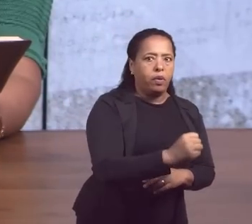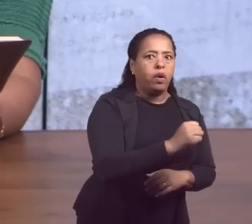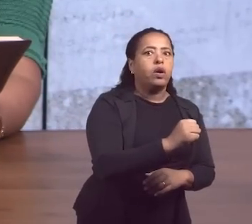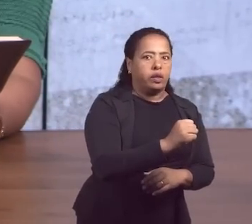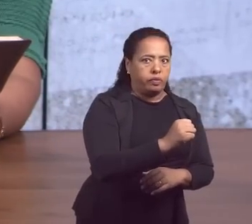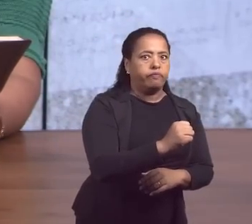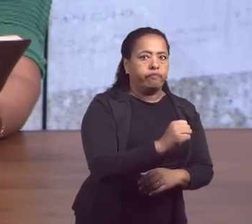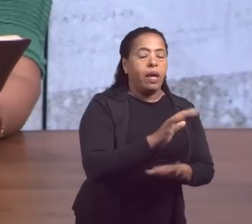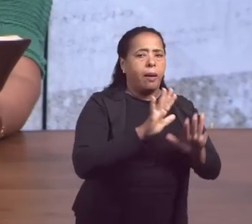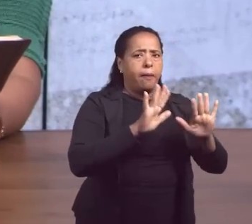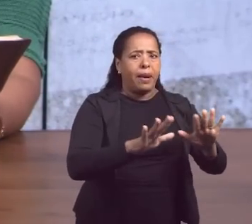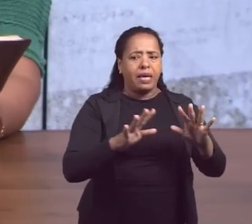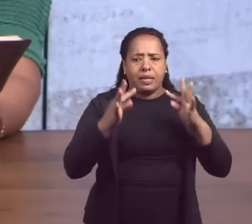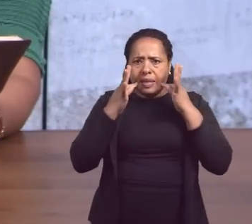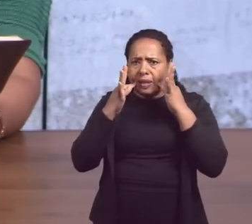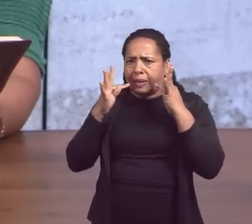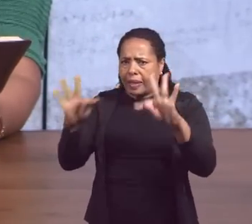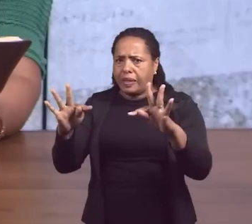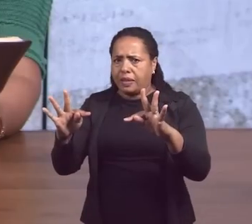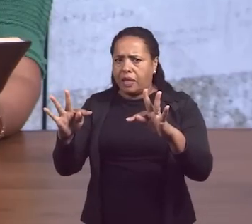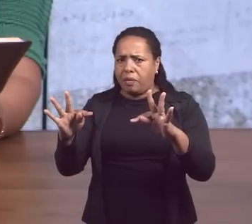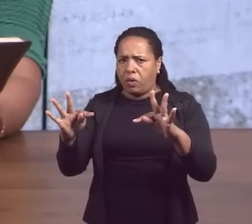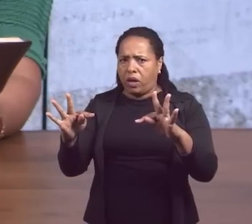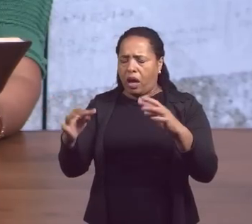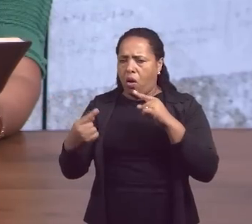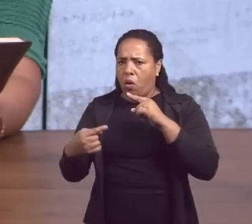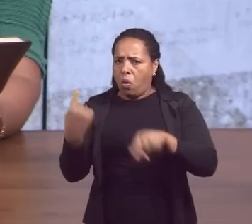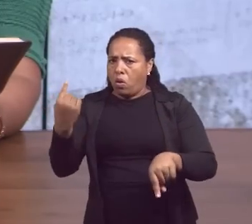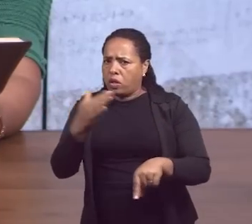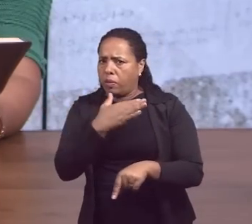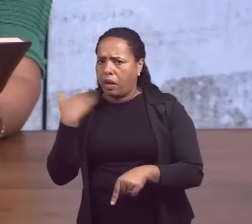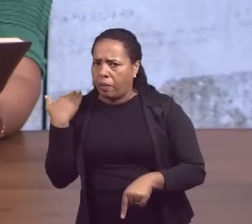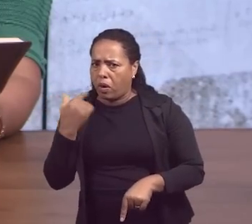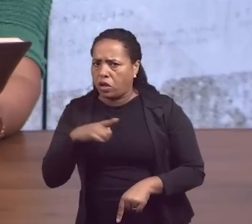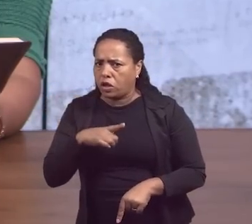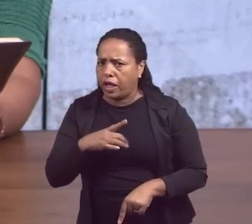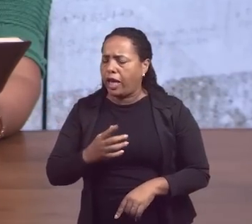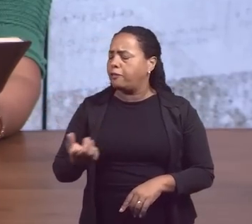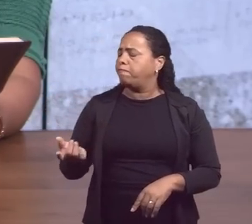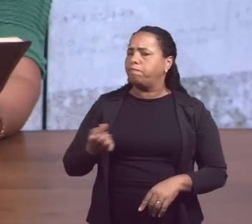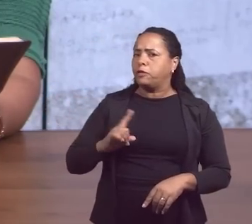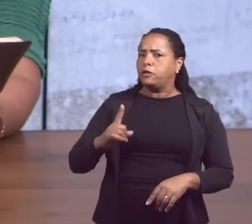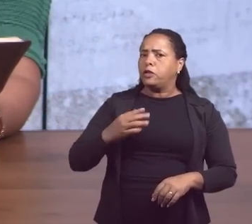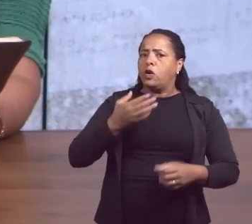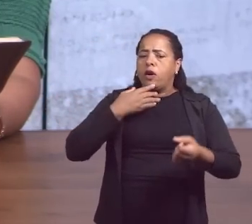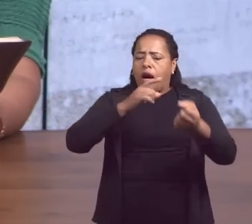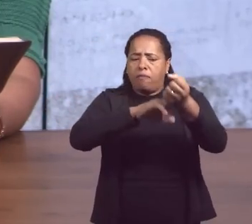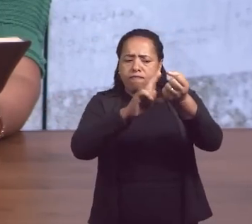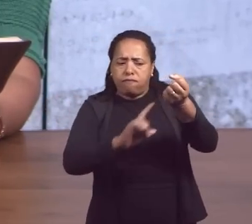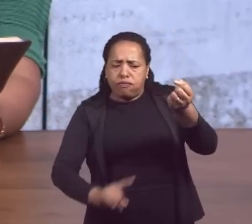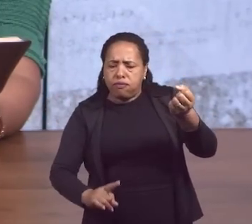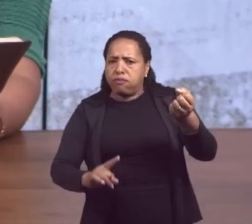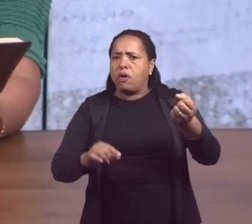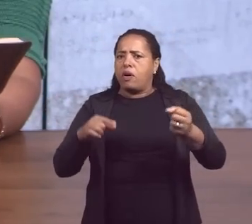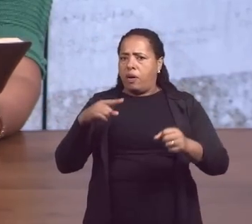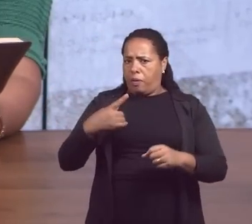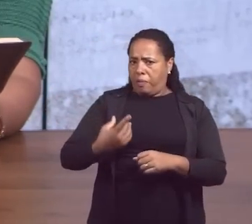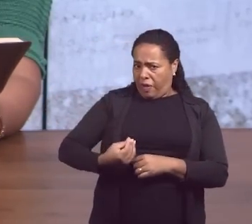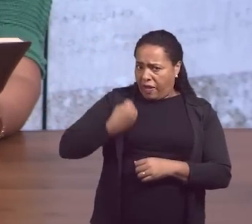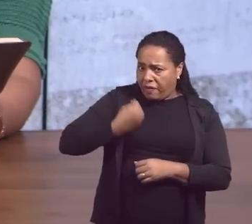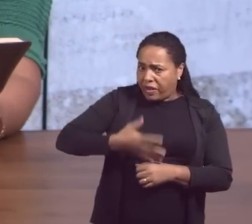testemunhará contra alguém para que morra, e não tomareis expiação pela vida do homicida,